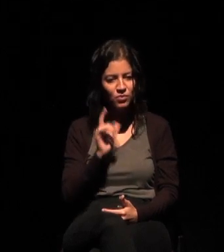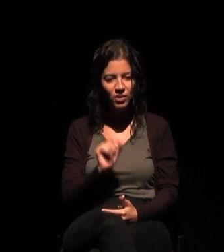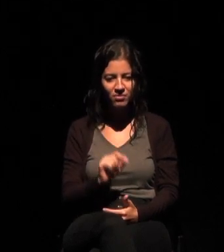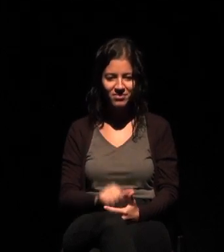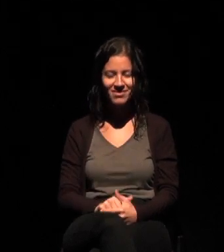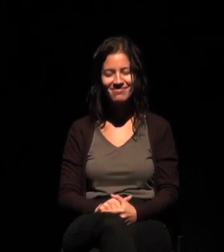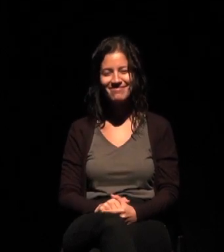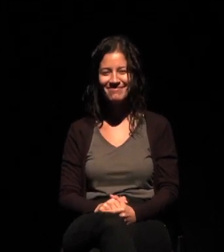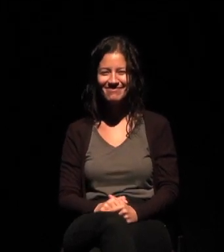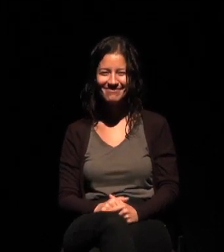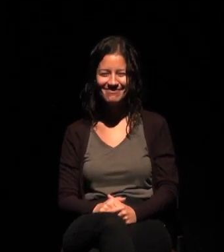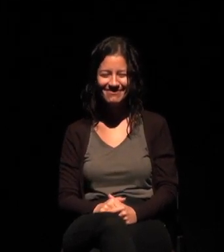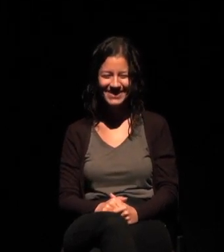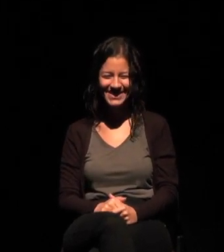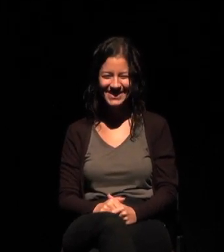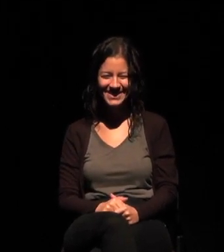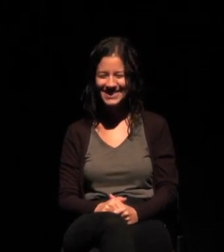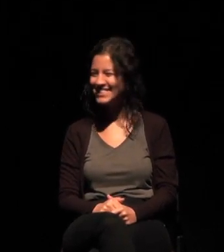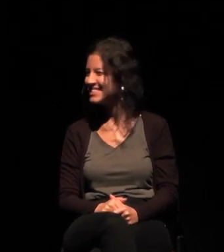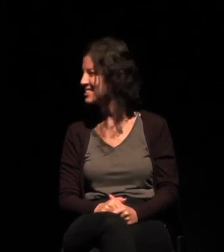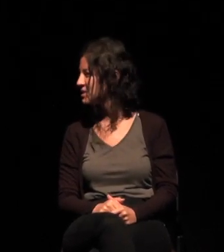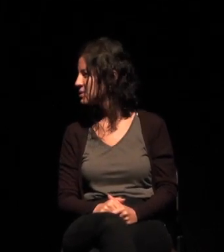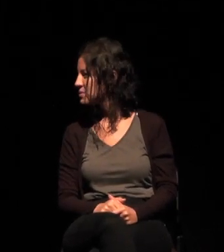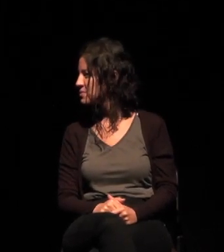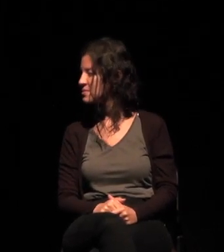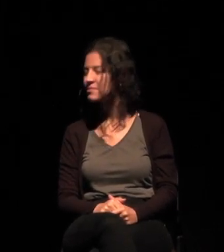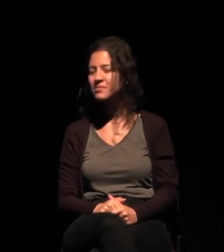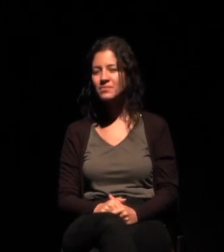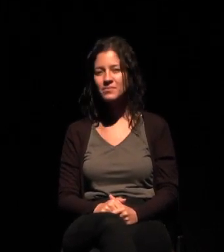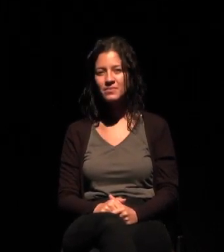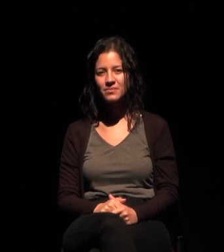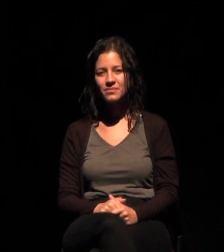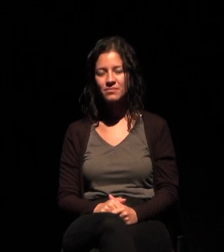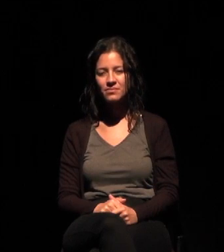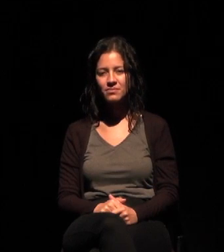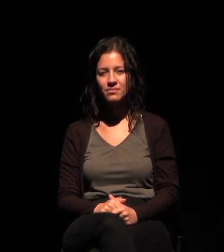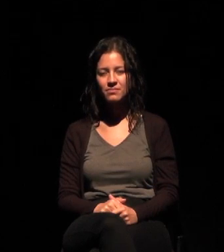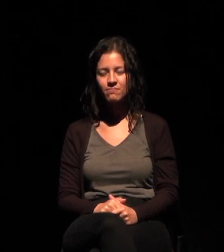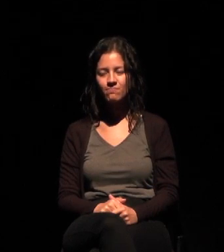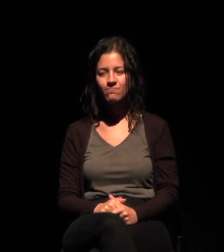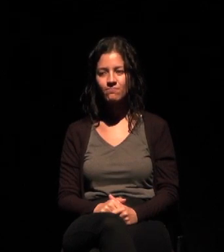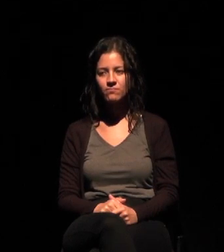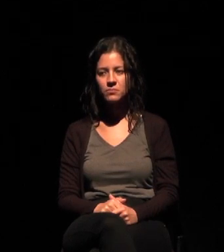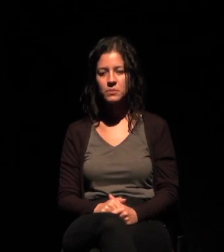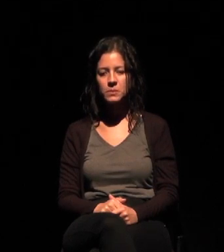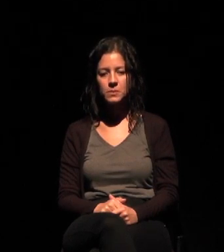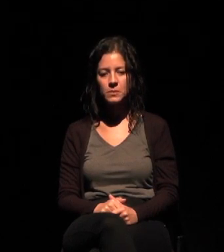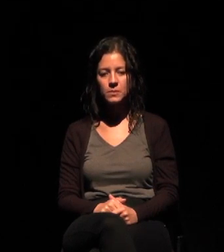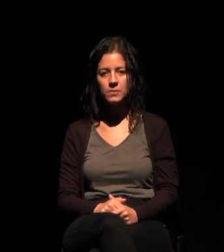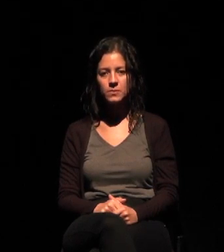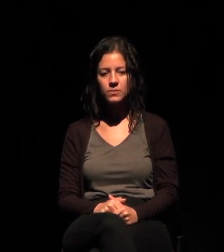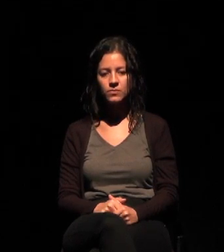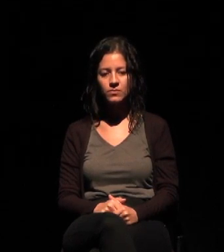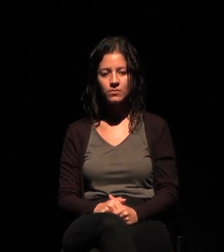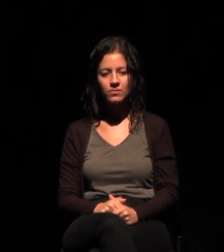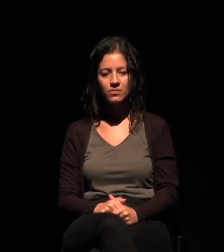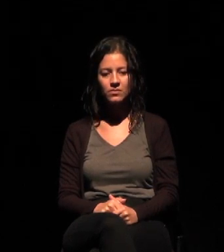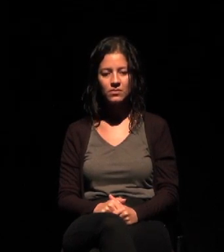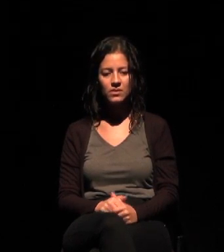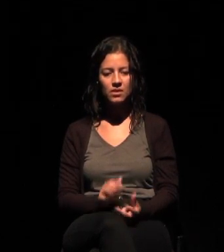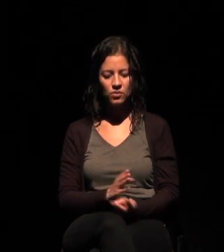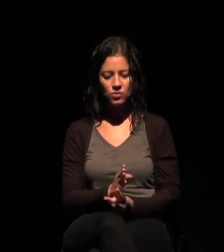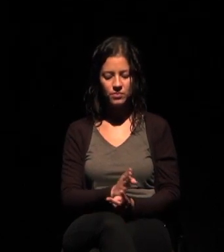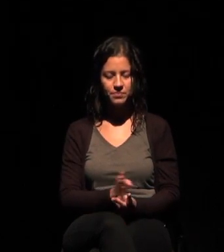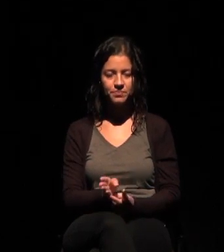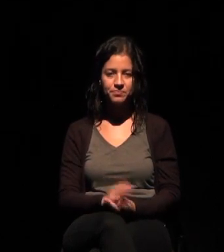diga pra cima já vai pronto ok é é e